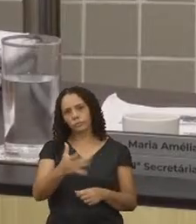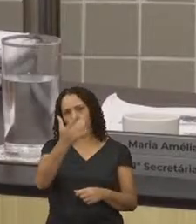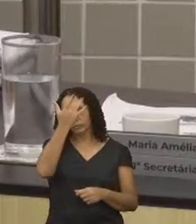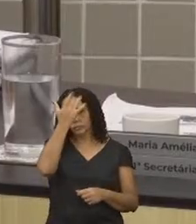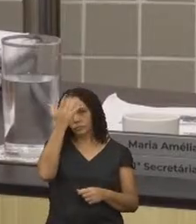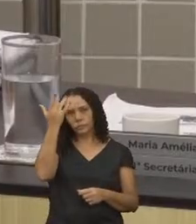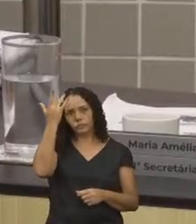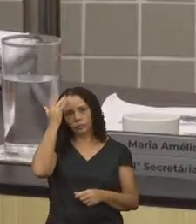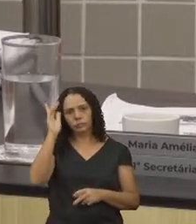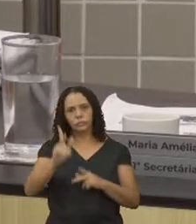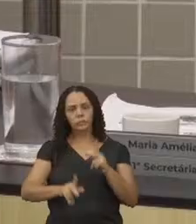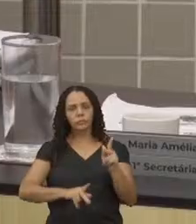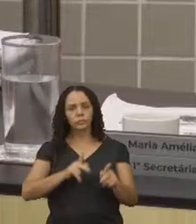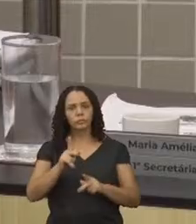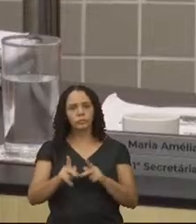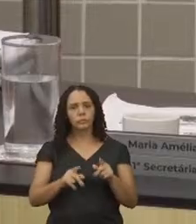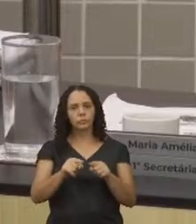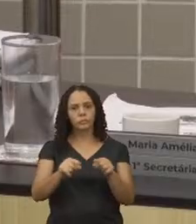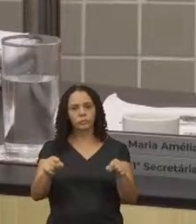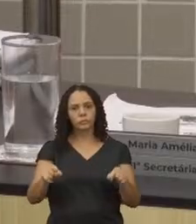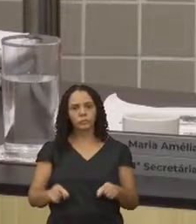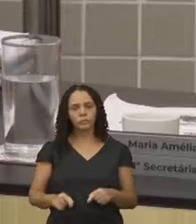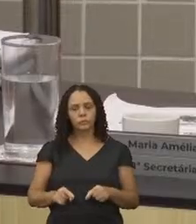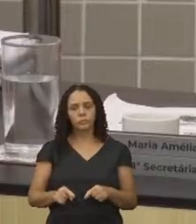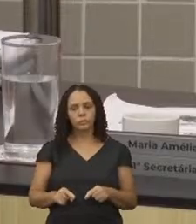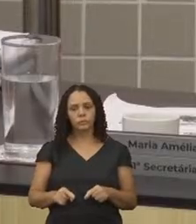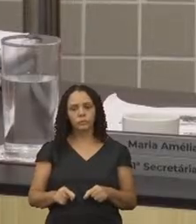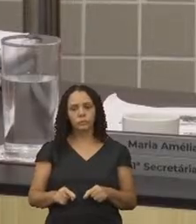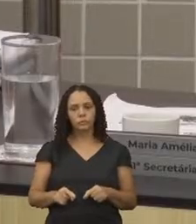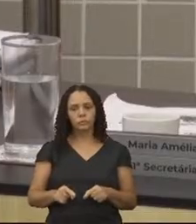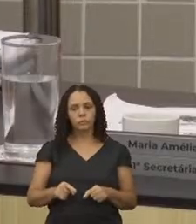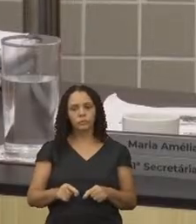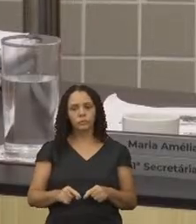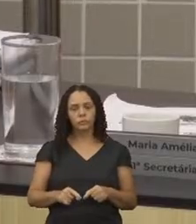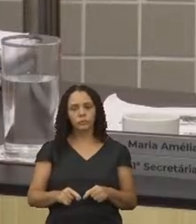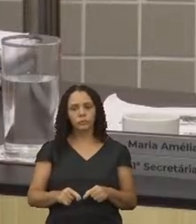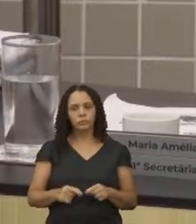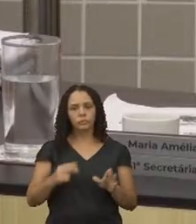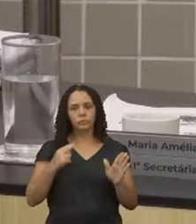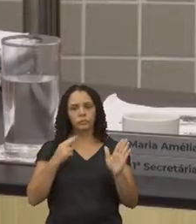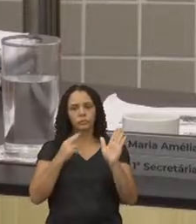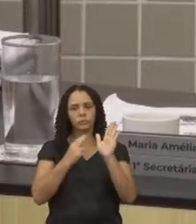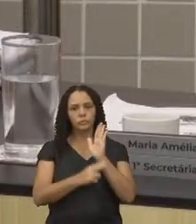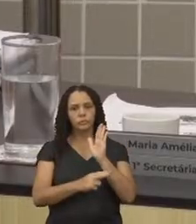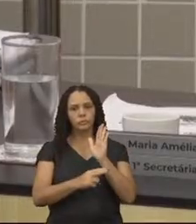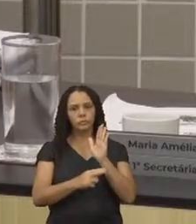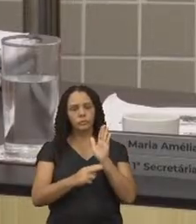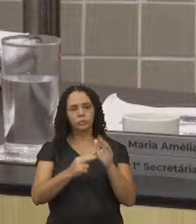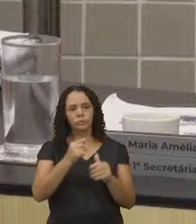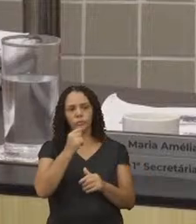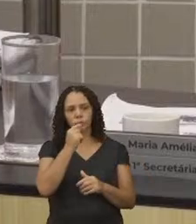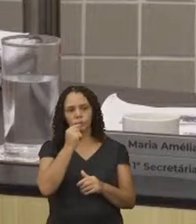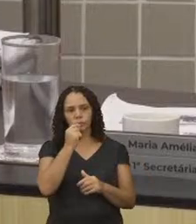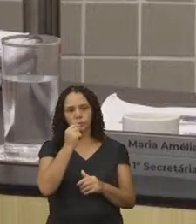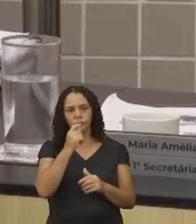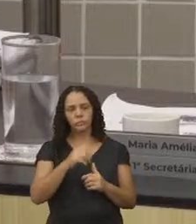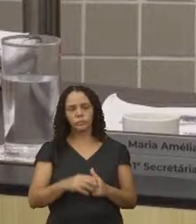mental da população. Sala das Sessões, 10 de setembro de 2025, autoria vereador Neto